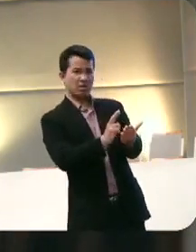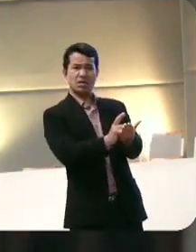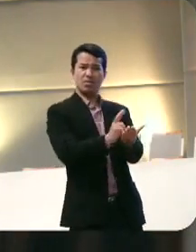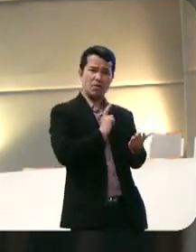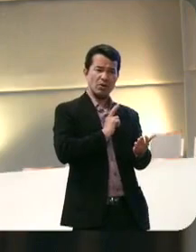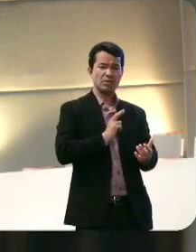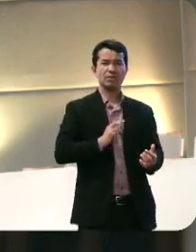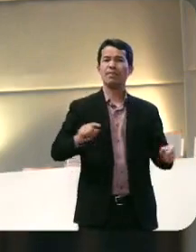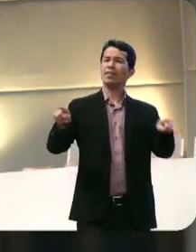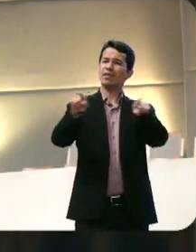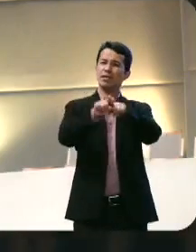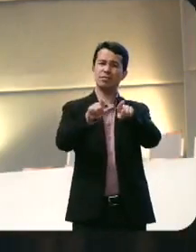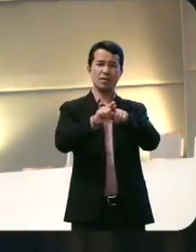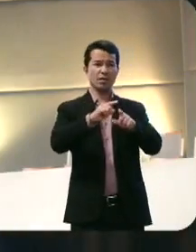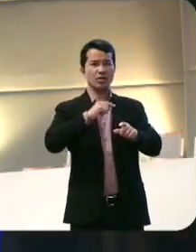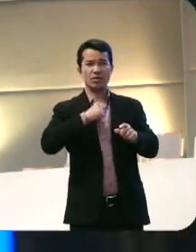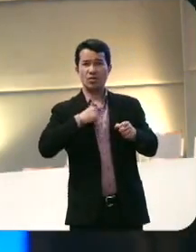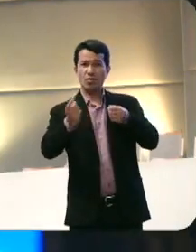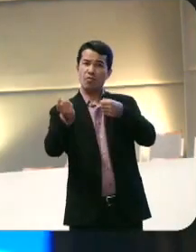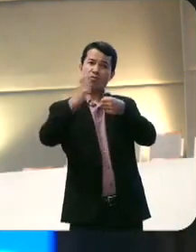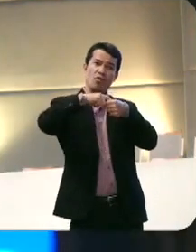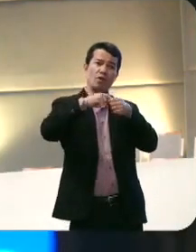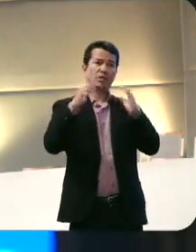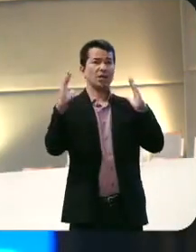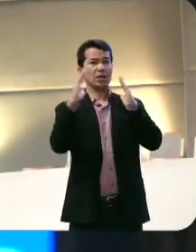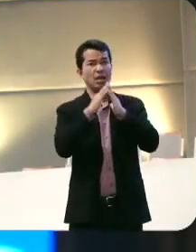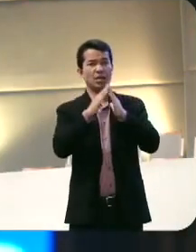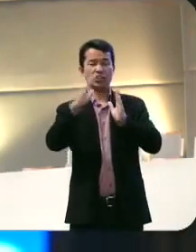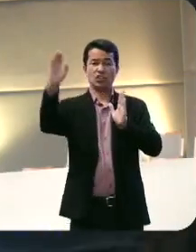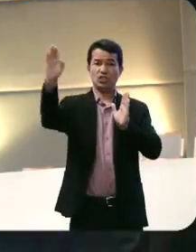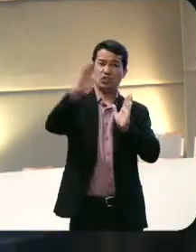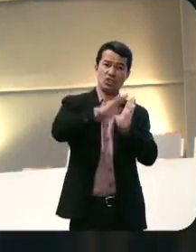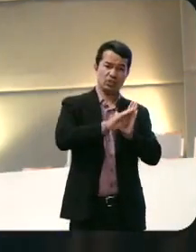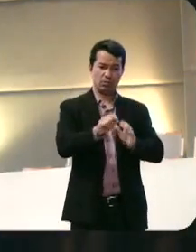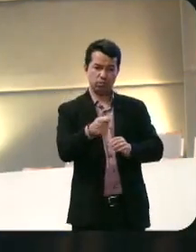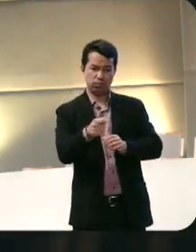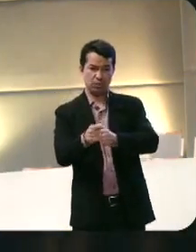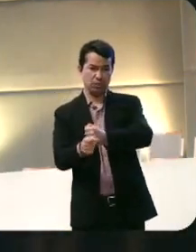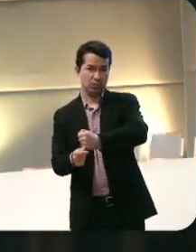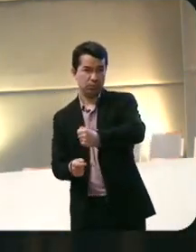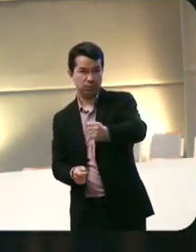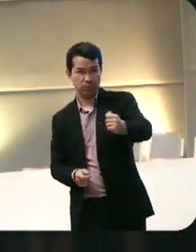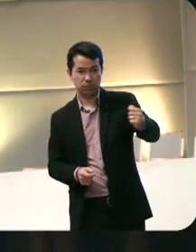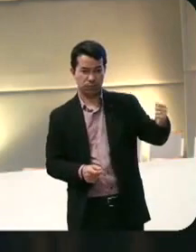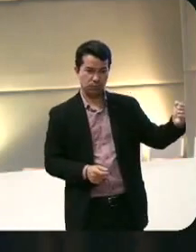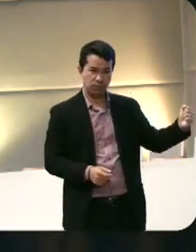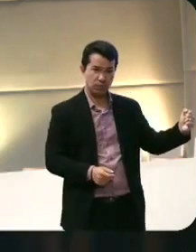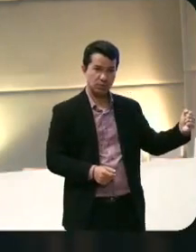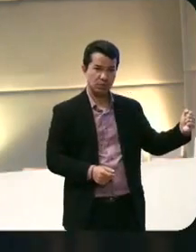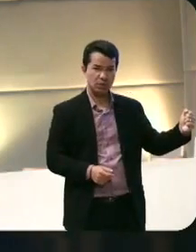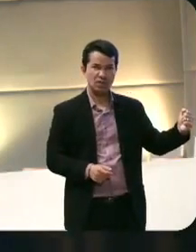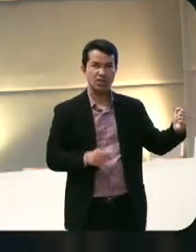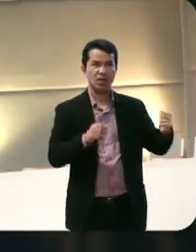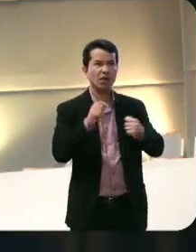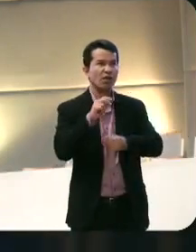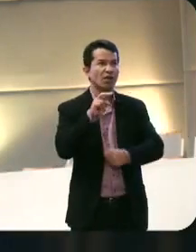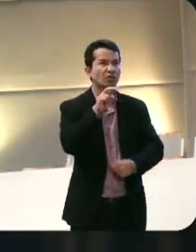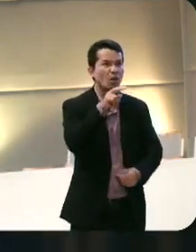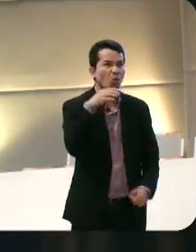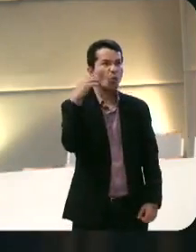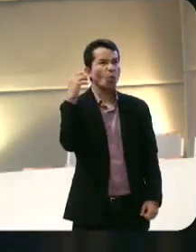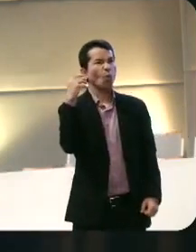Quando eu entrei no elevador, chego em casa, abro a porta da cozinha, olho no micro-ondas, eram 5 horas da